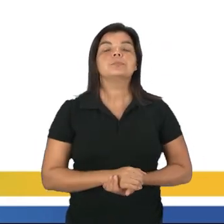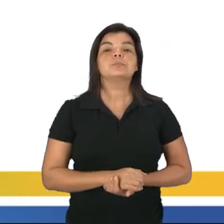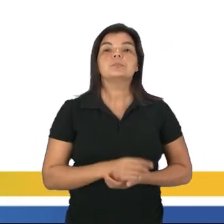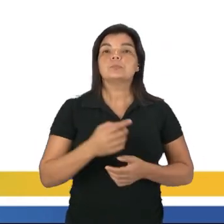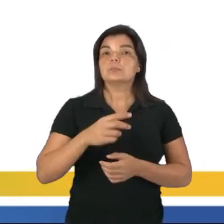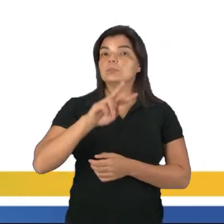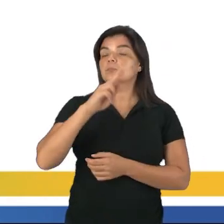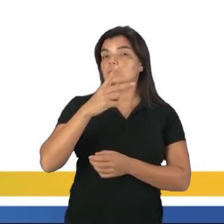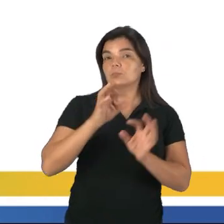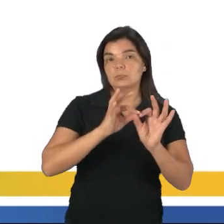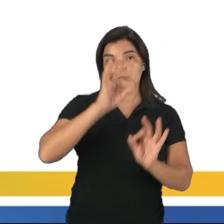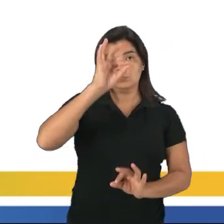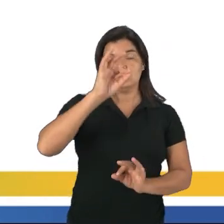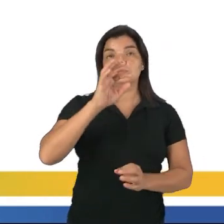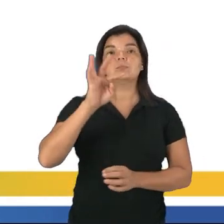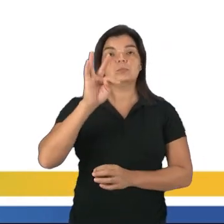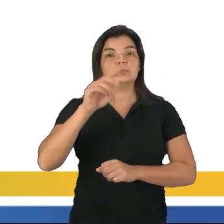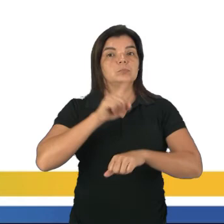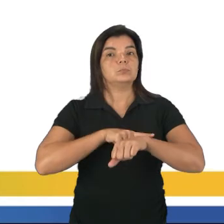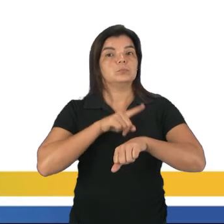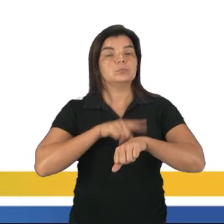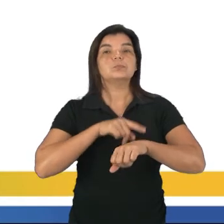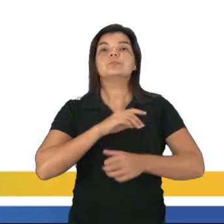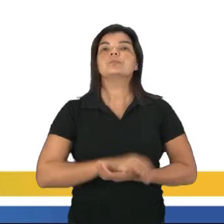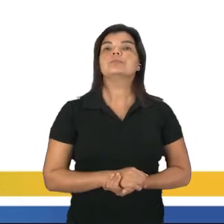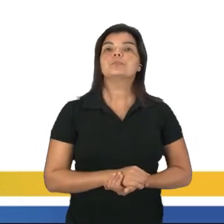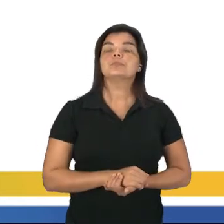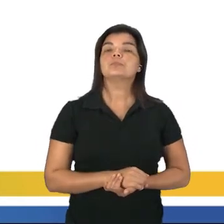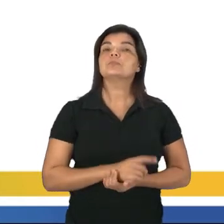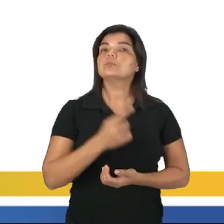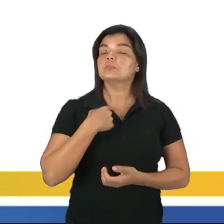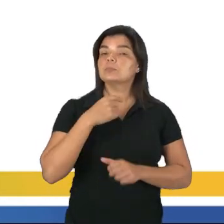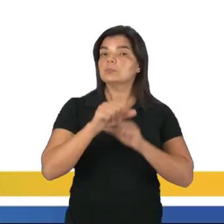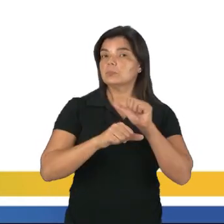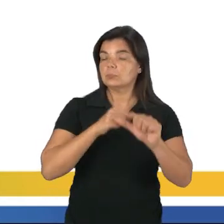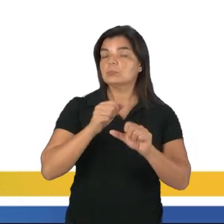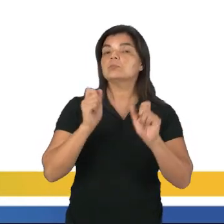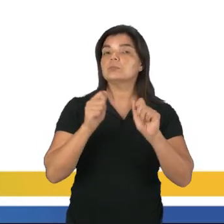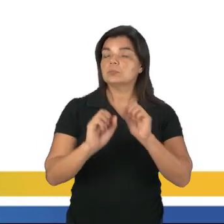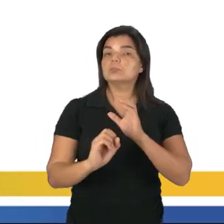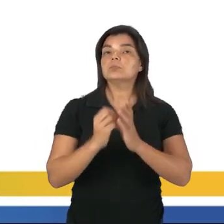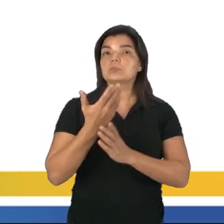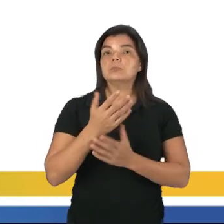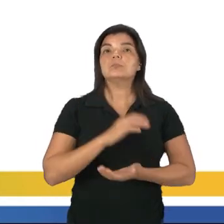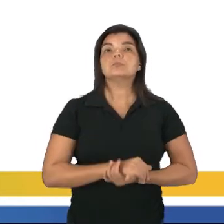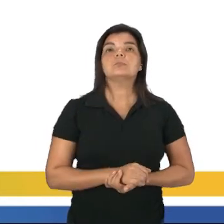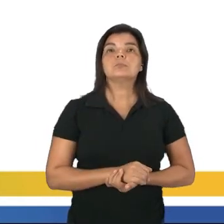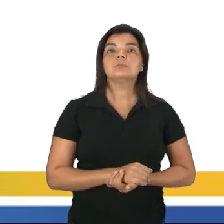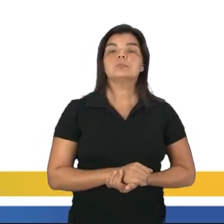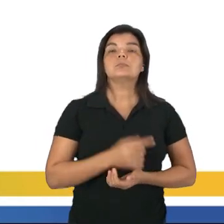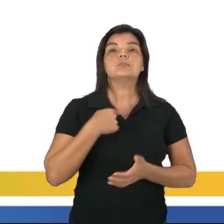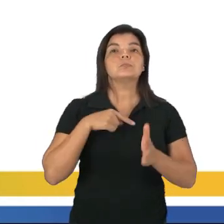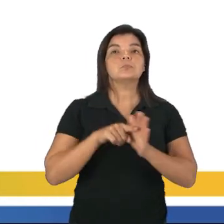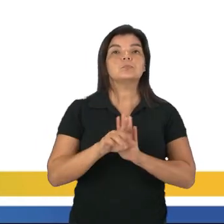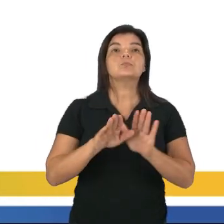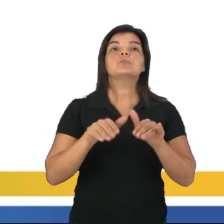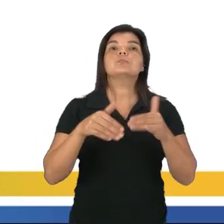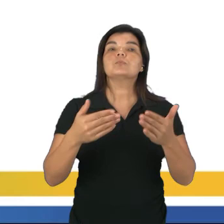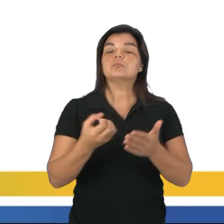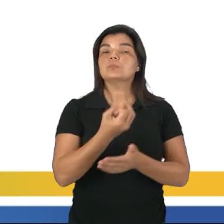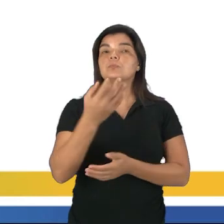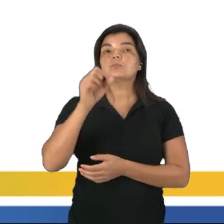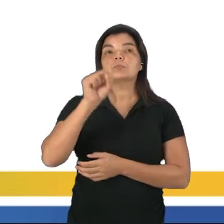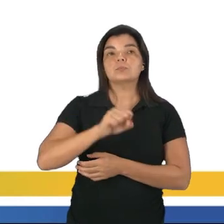Porque o h ele representa a altura e o t vai representar o tempo. Então essas modificações podem acontecer. E aí a pergunta pede